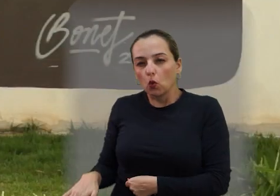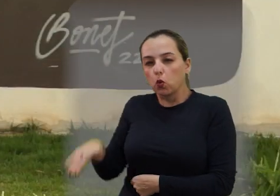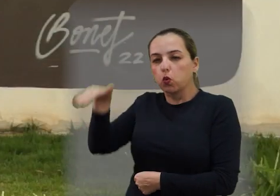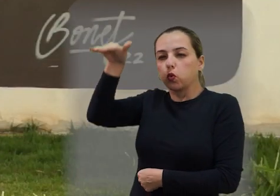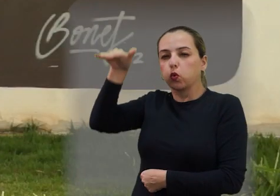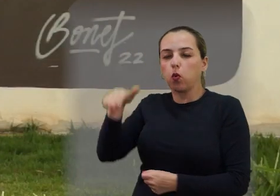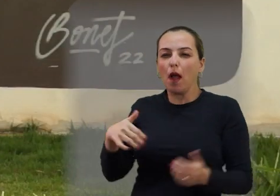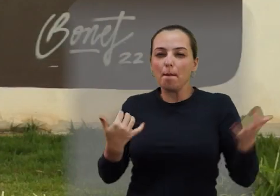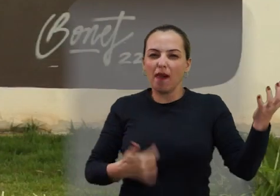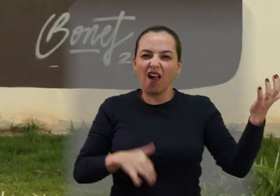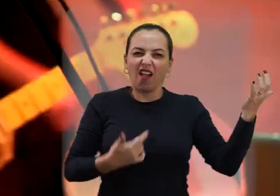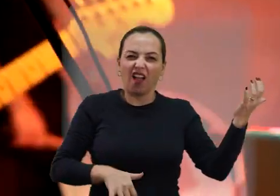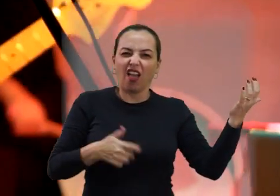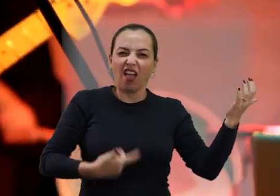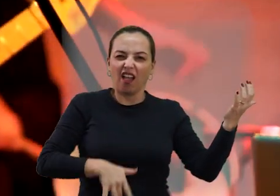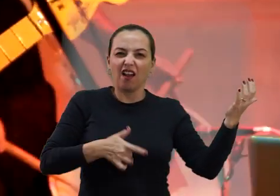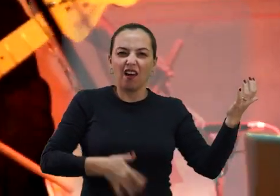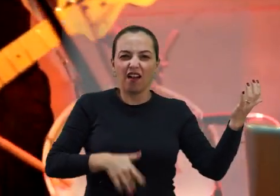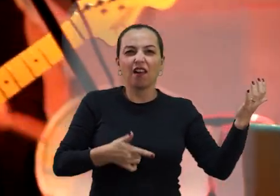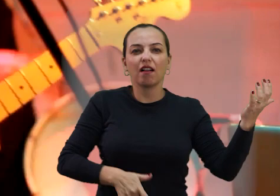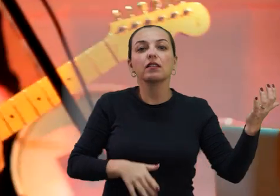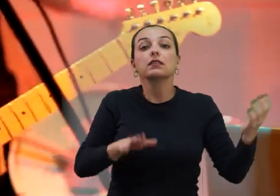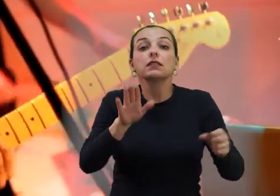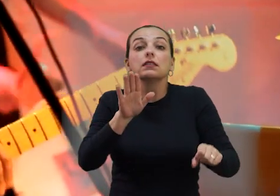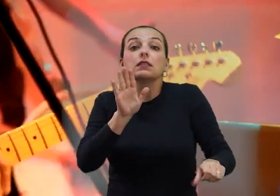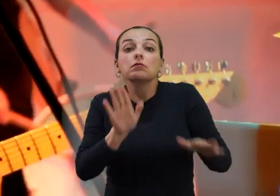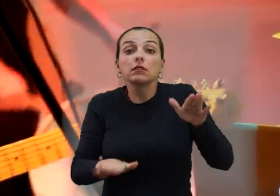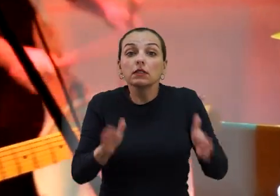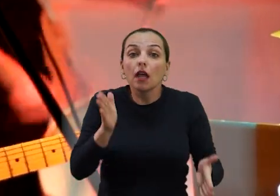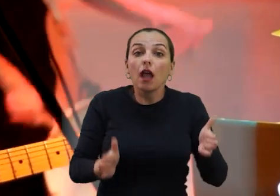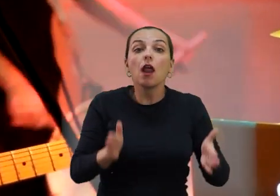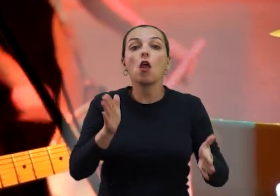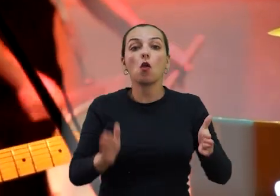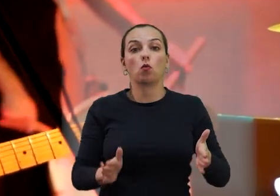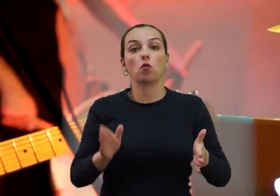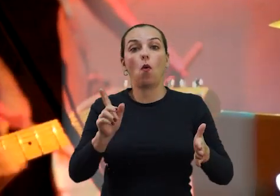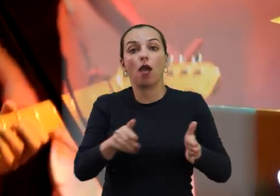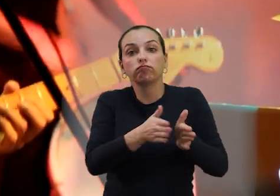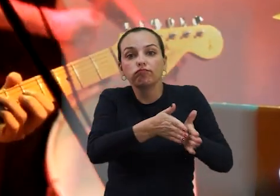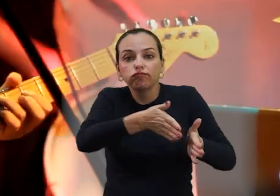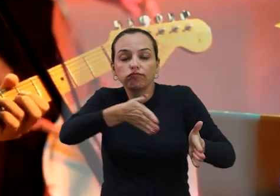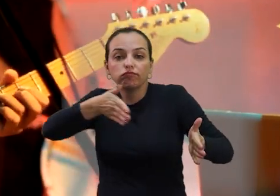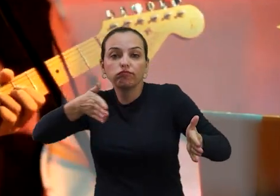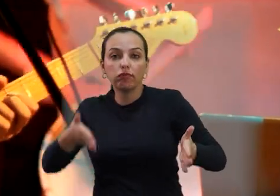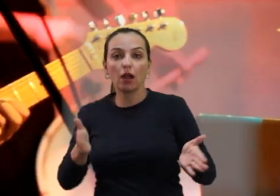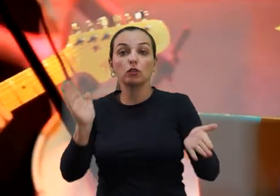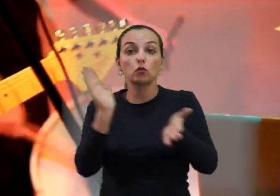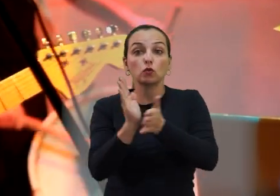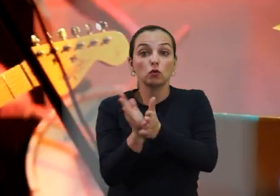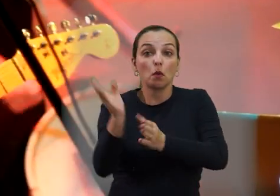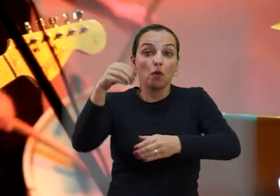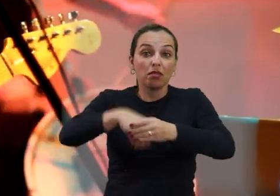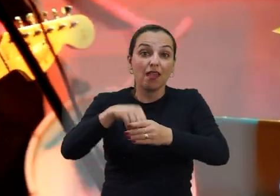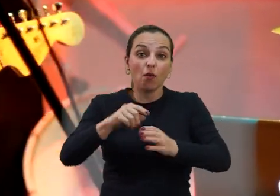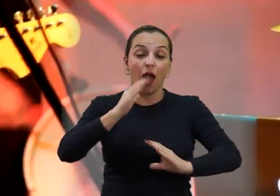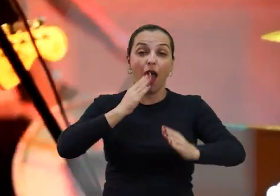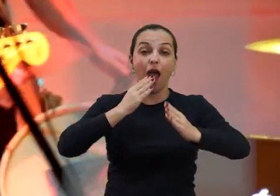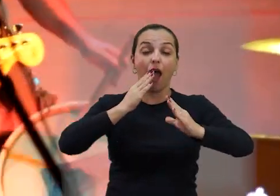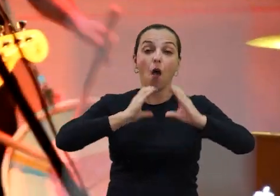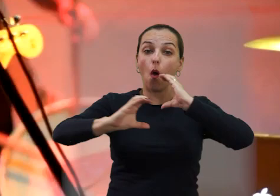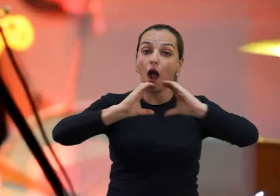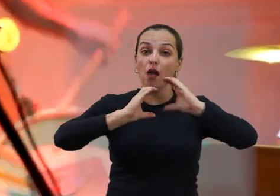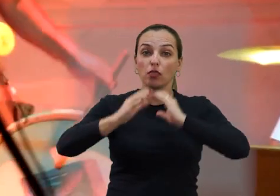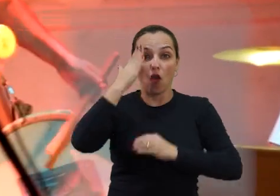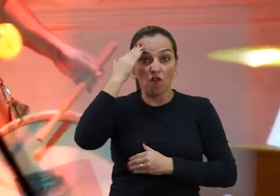moleque, eu toco guitarra. E aí eu toquei numa banda aqui da cidade que fazia tributo ao Chico Sainz, né? A gente tinha o nome